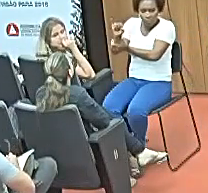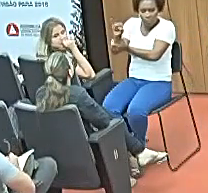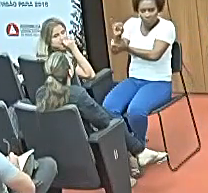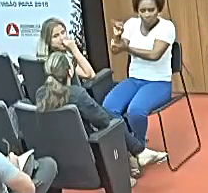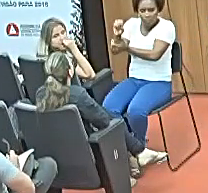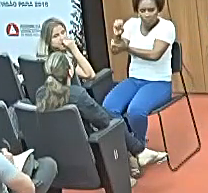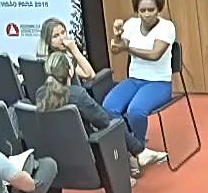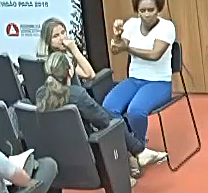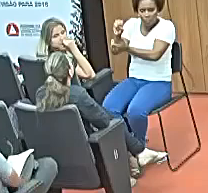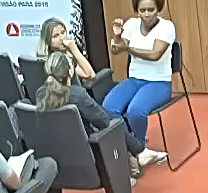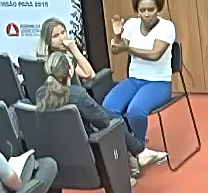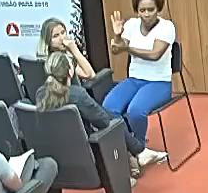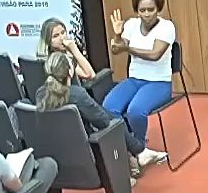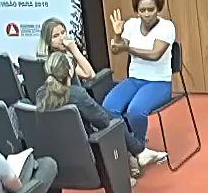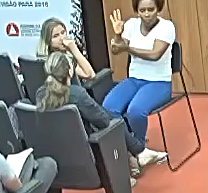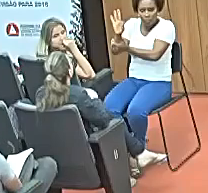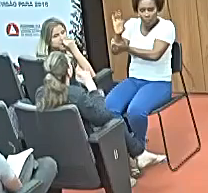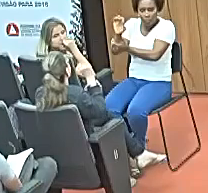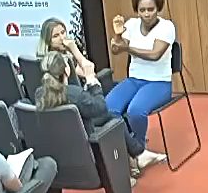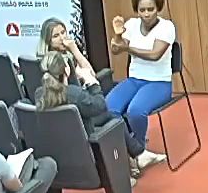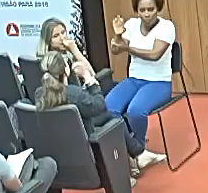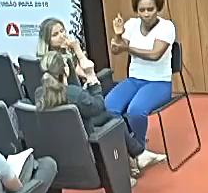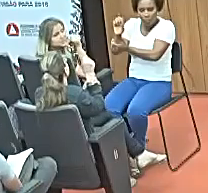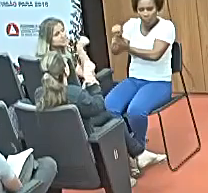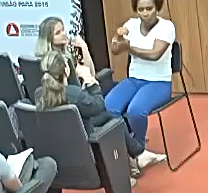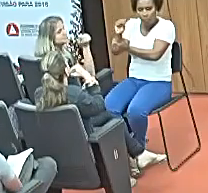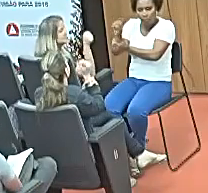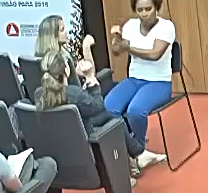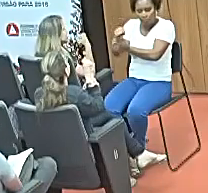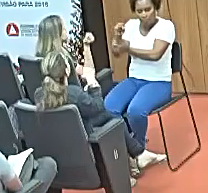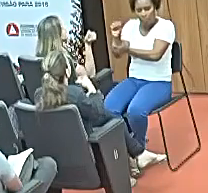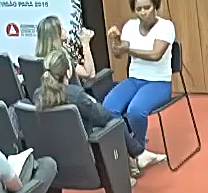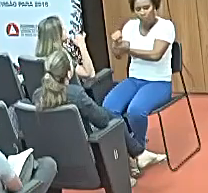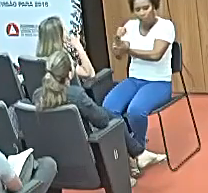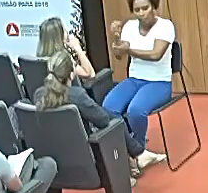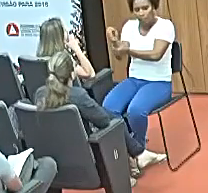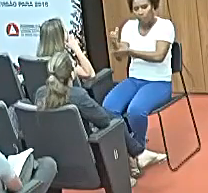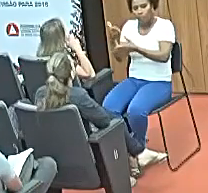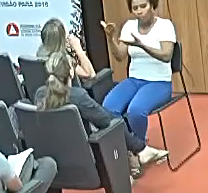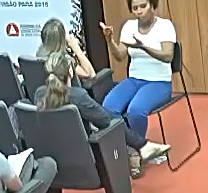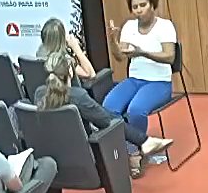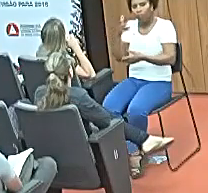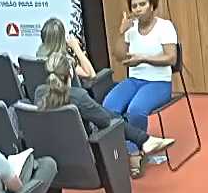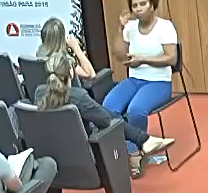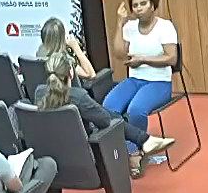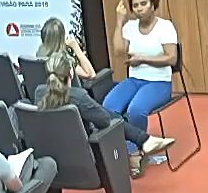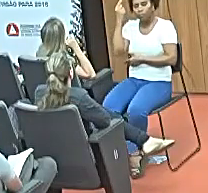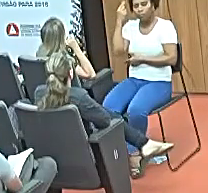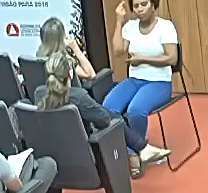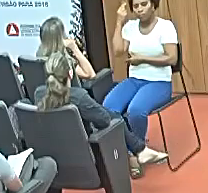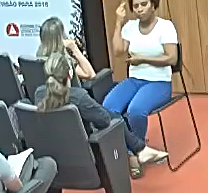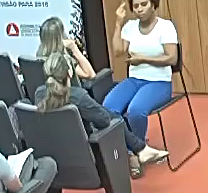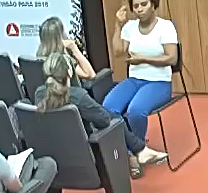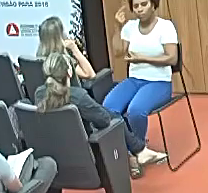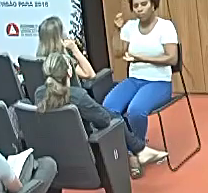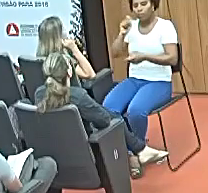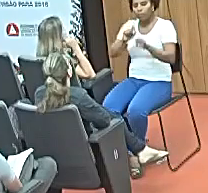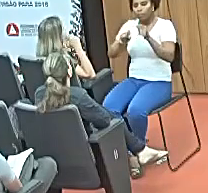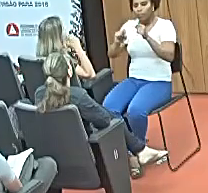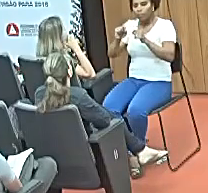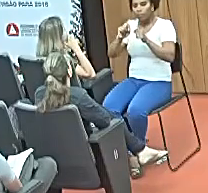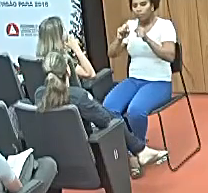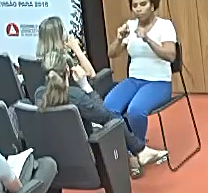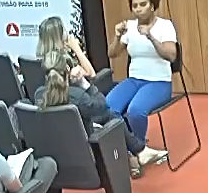para os 12 é eu participei é do eixo turismo que ficou relatado foi o seguinte